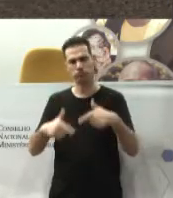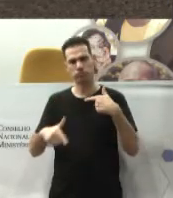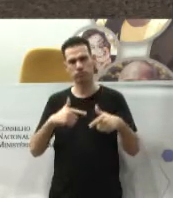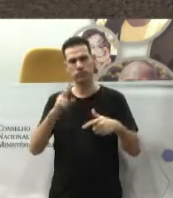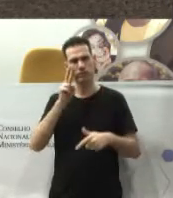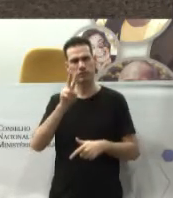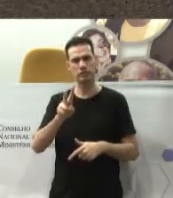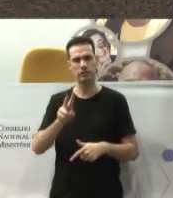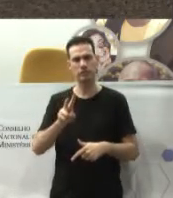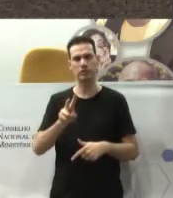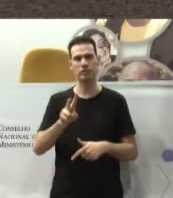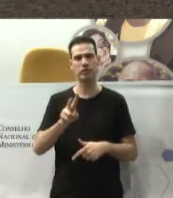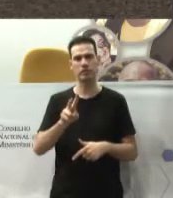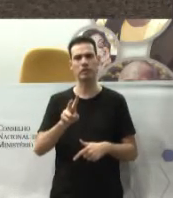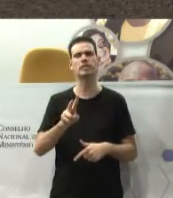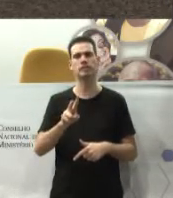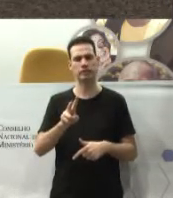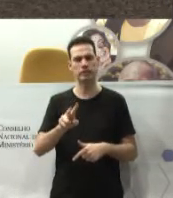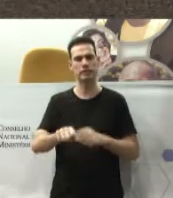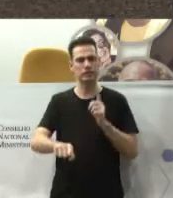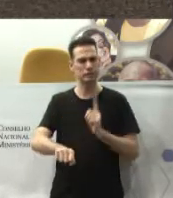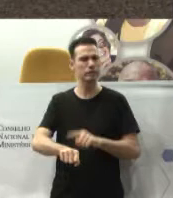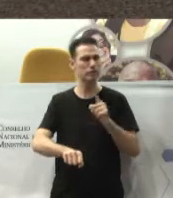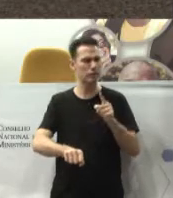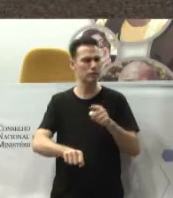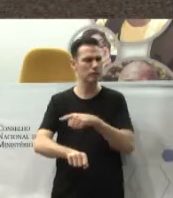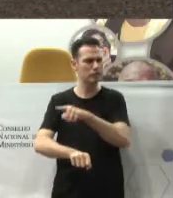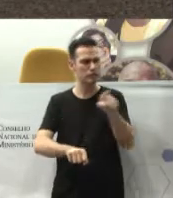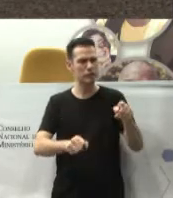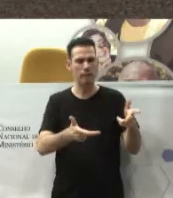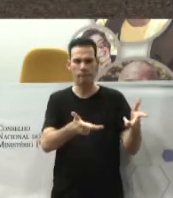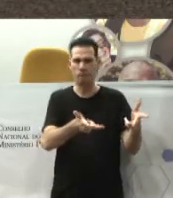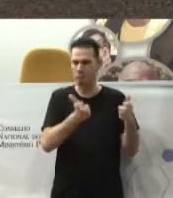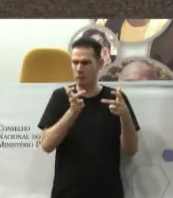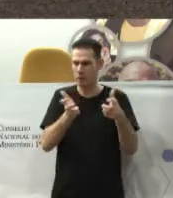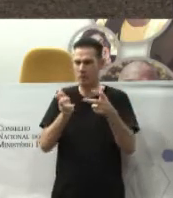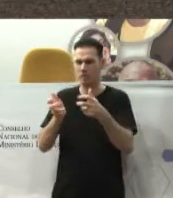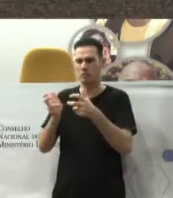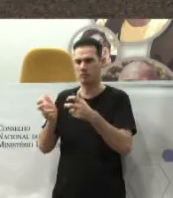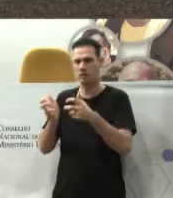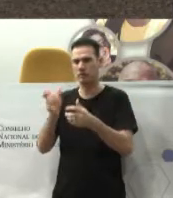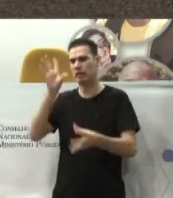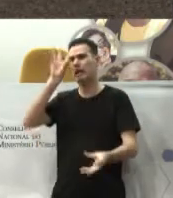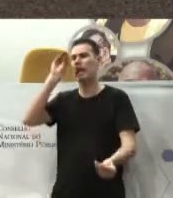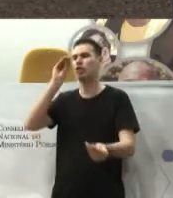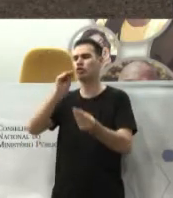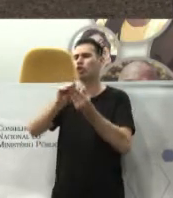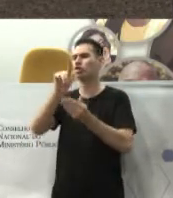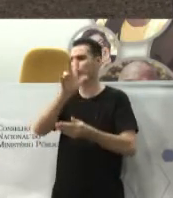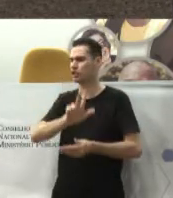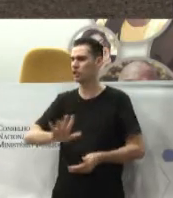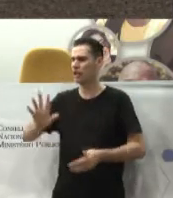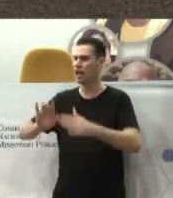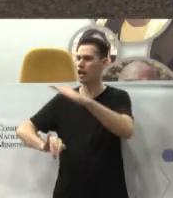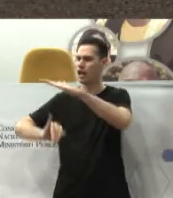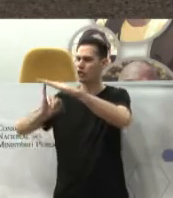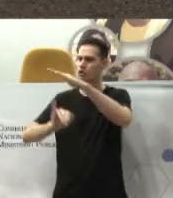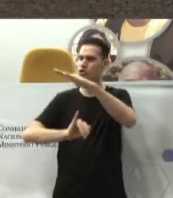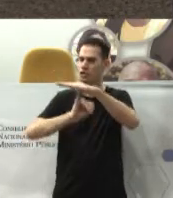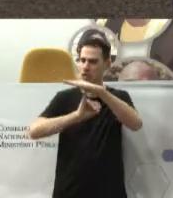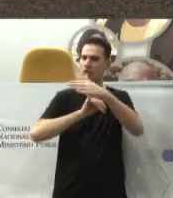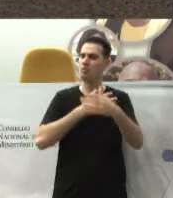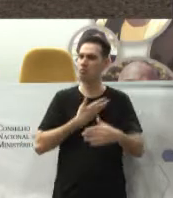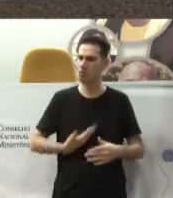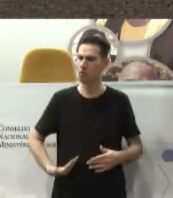sido um momento de percepção de acerto com relação a tudo. Entes públicos escolheram ser réus numa